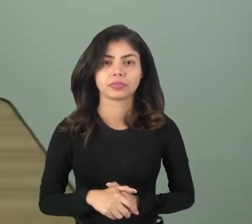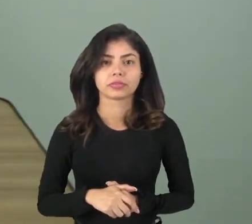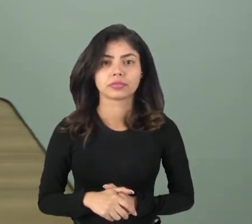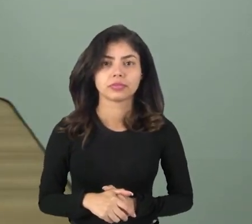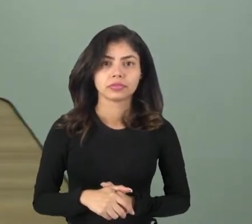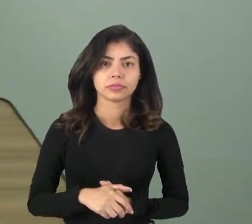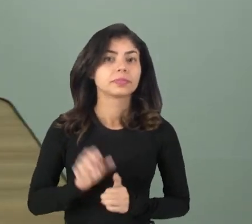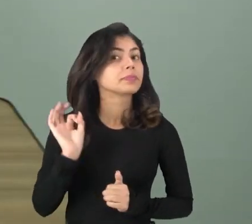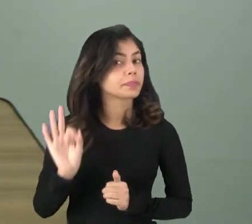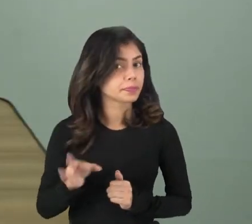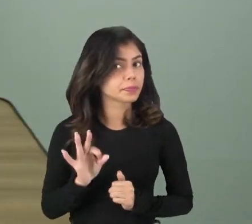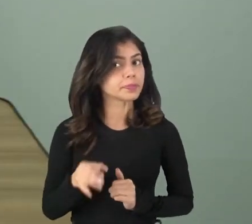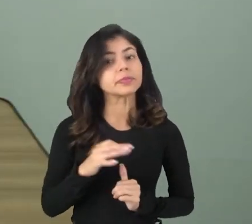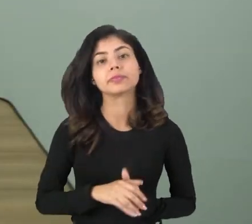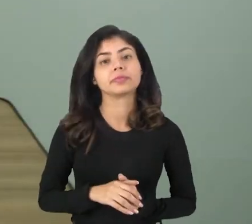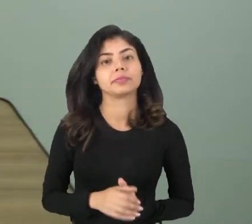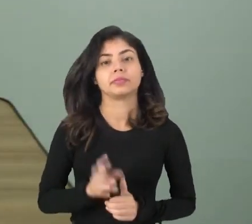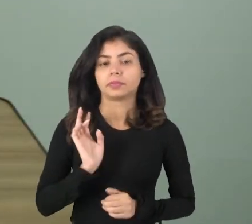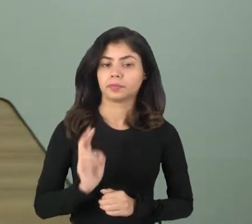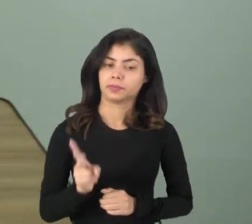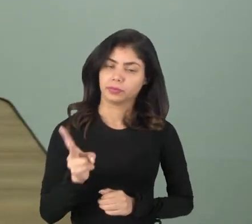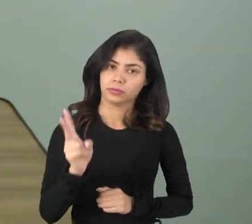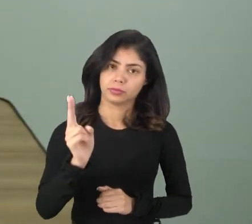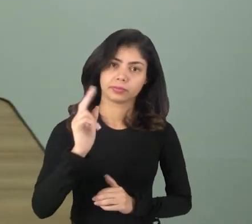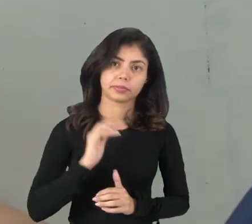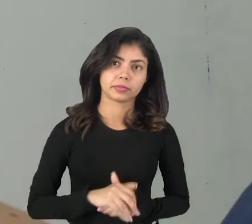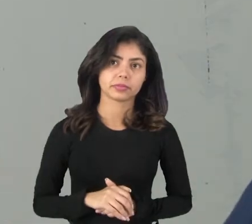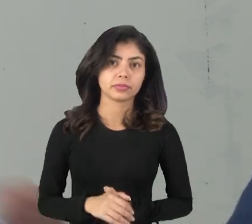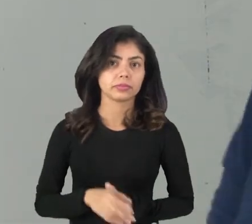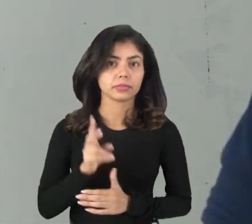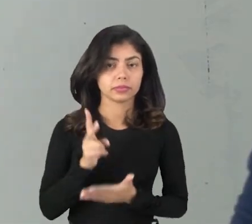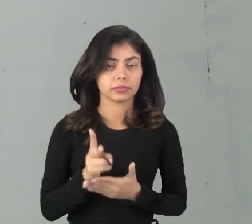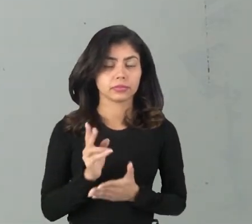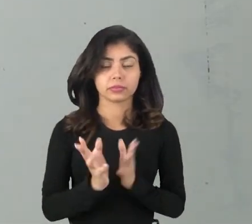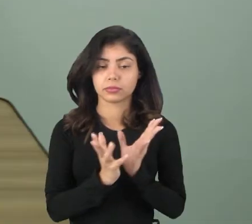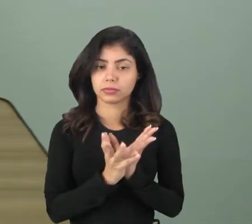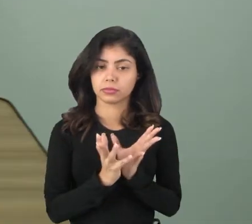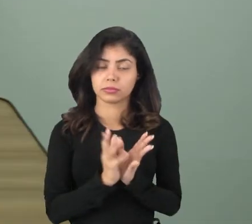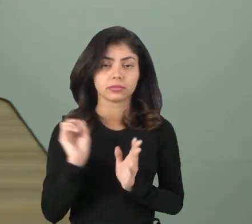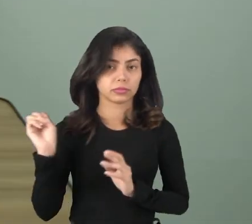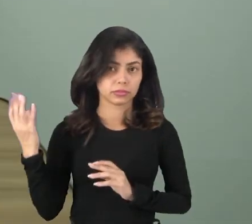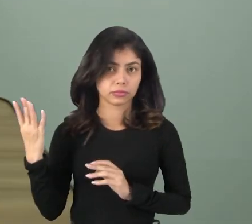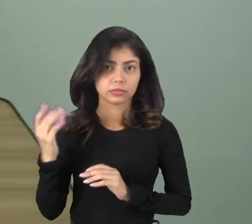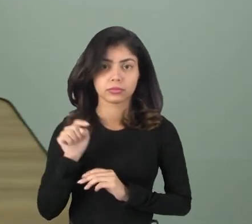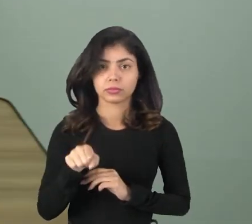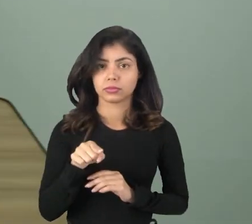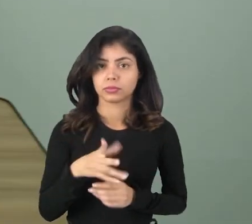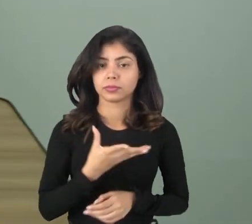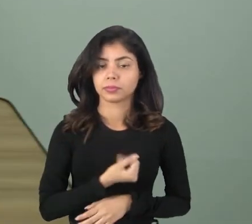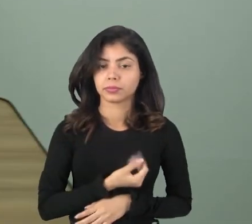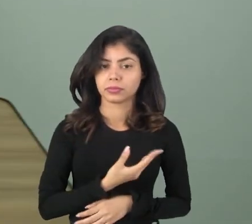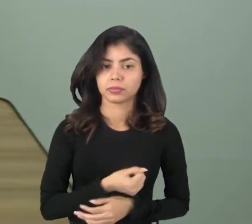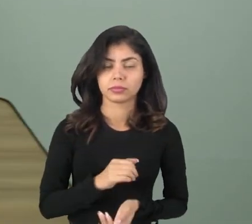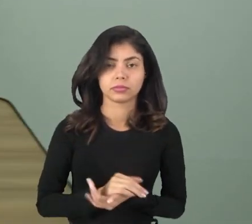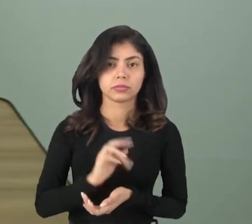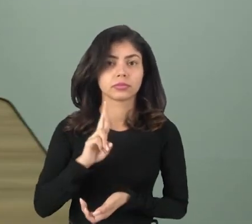2,80 m. Certinho? Permaneceu no mesmo grupo, no caso, nos